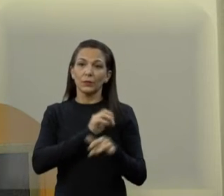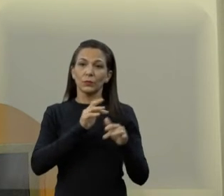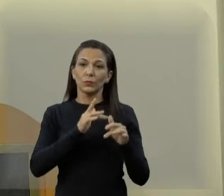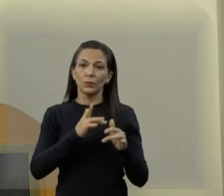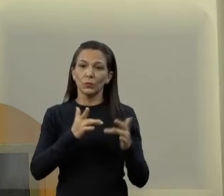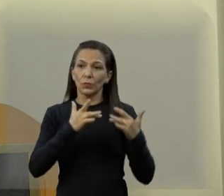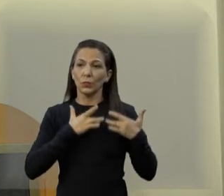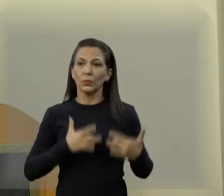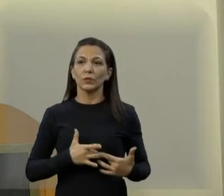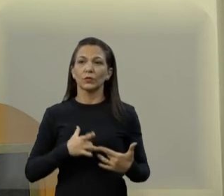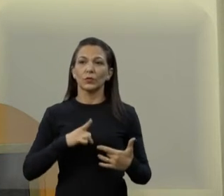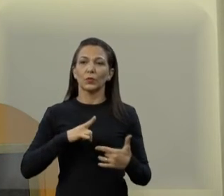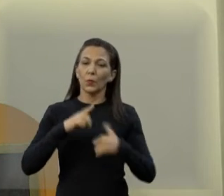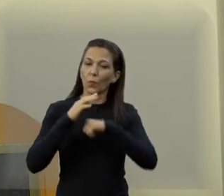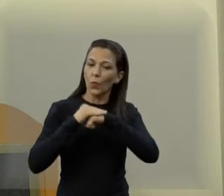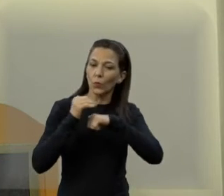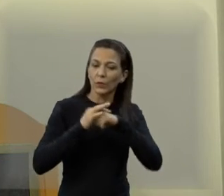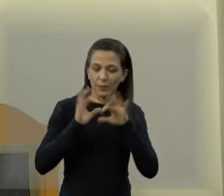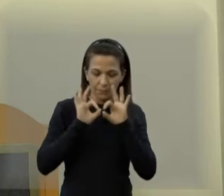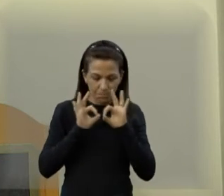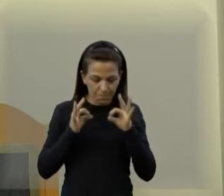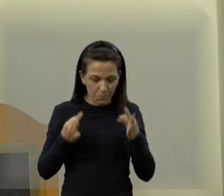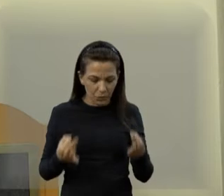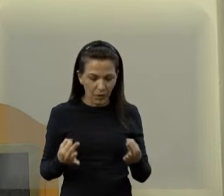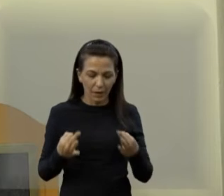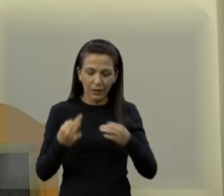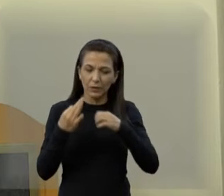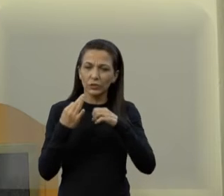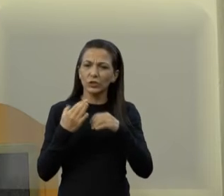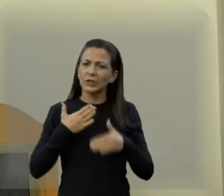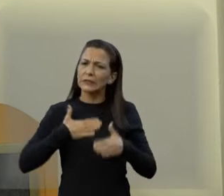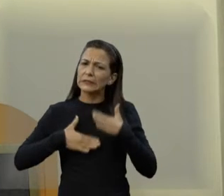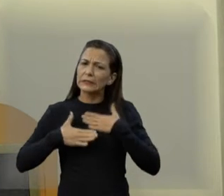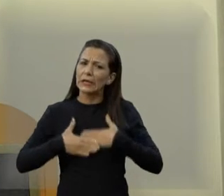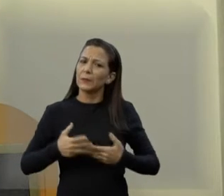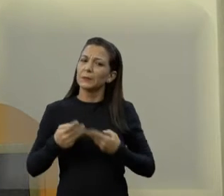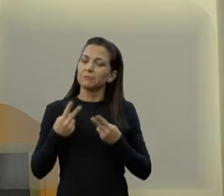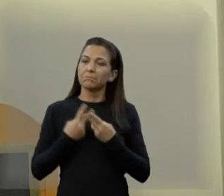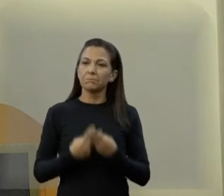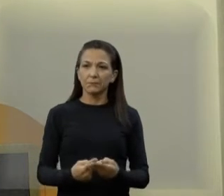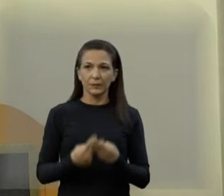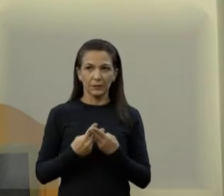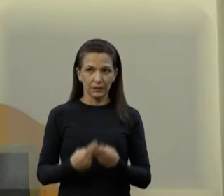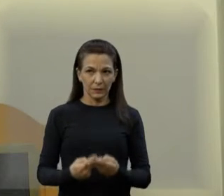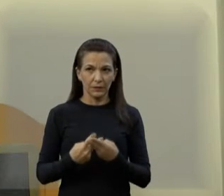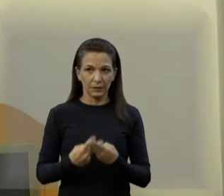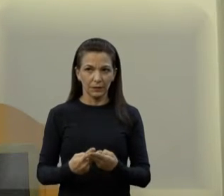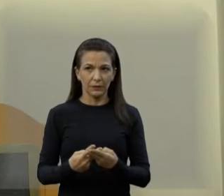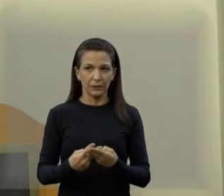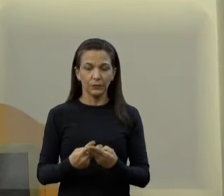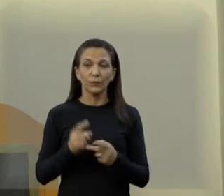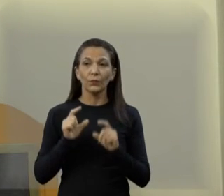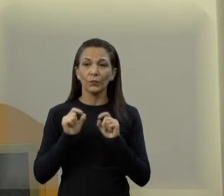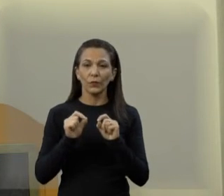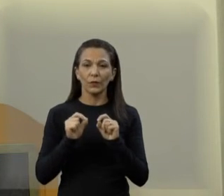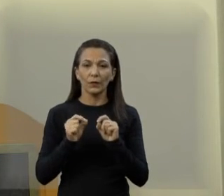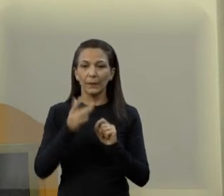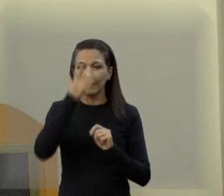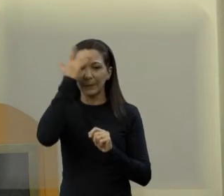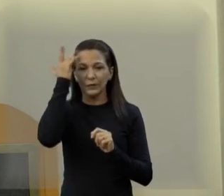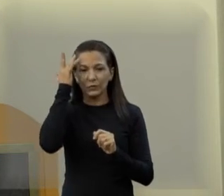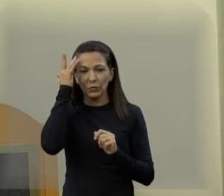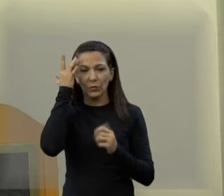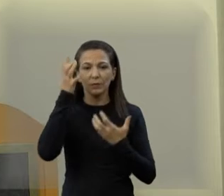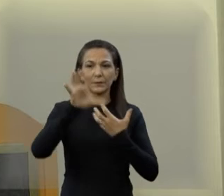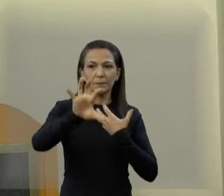bondade humildade mansidão e paciência suporte se uns aos